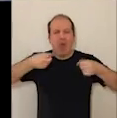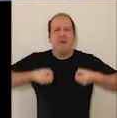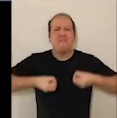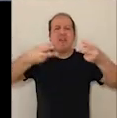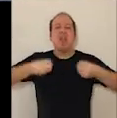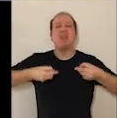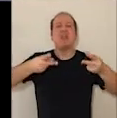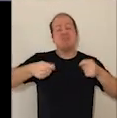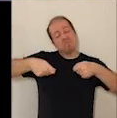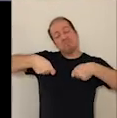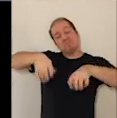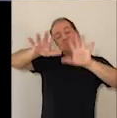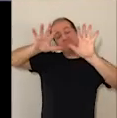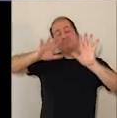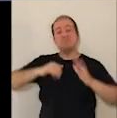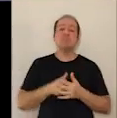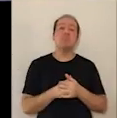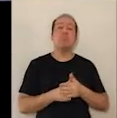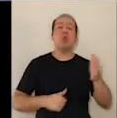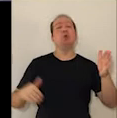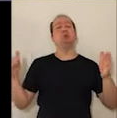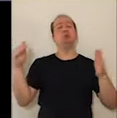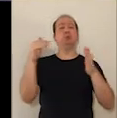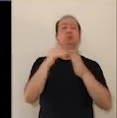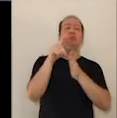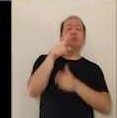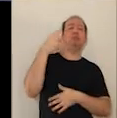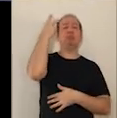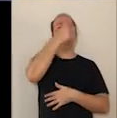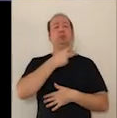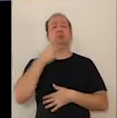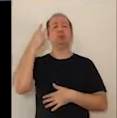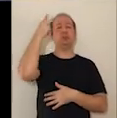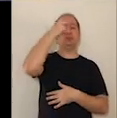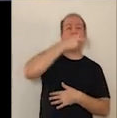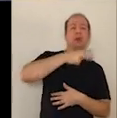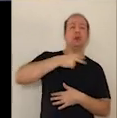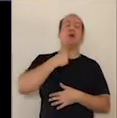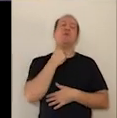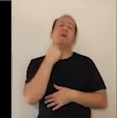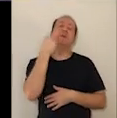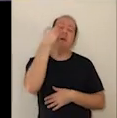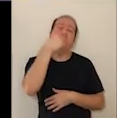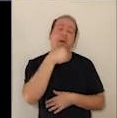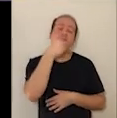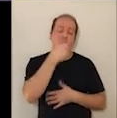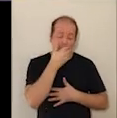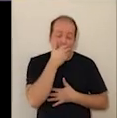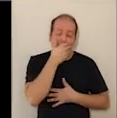vender por 1.000 ducados. E tudo isso graças a 2 horinhas de tosse e 1 voz bem